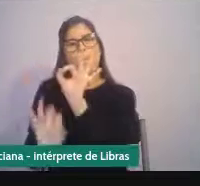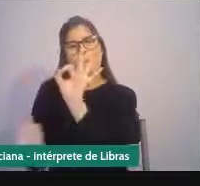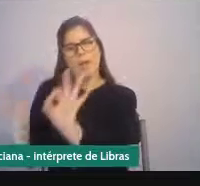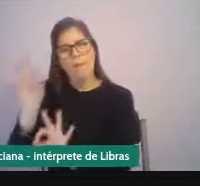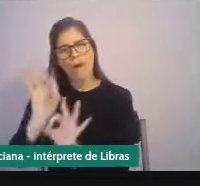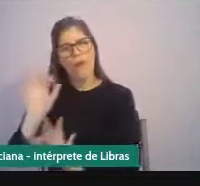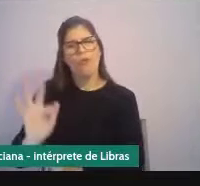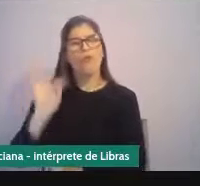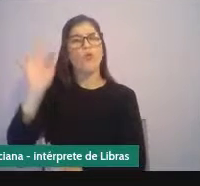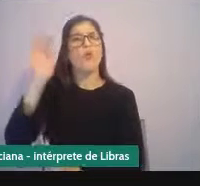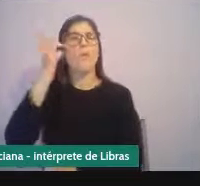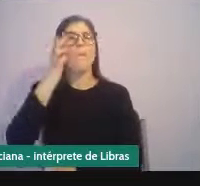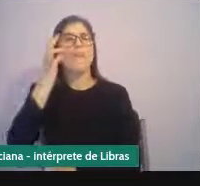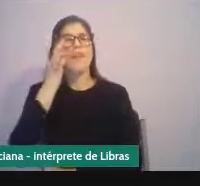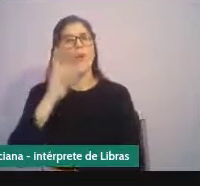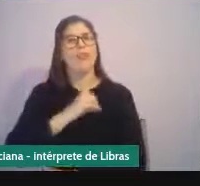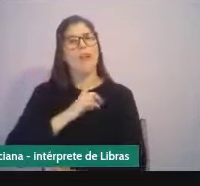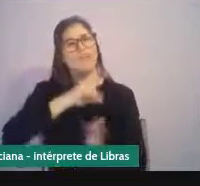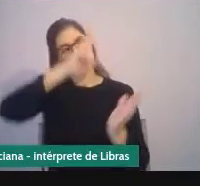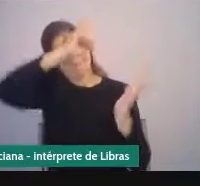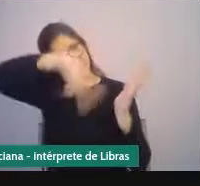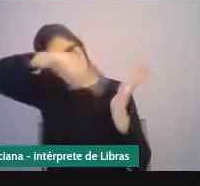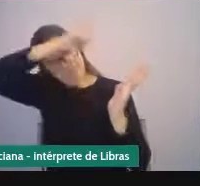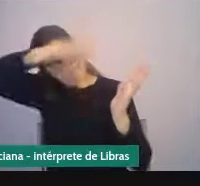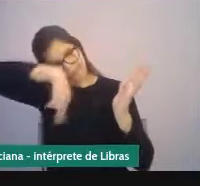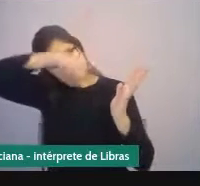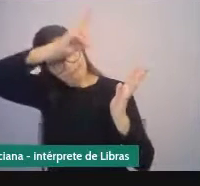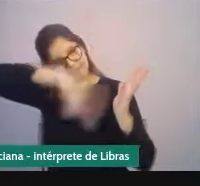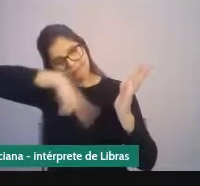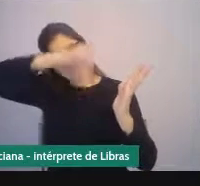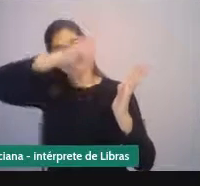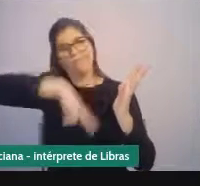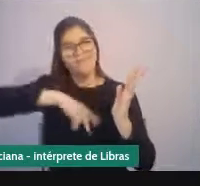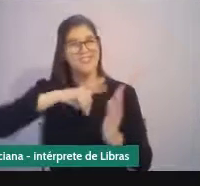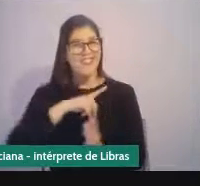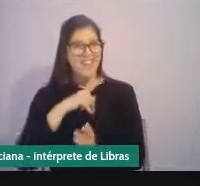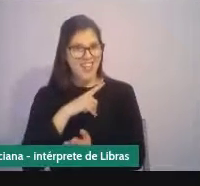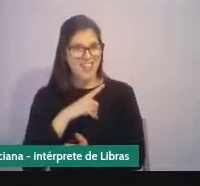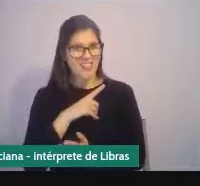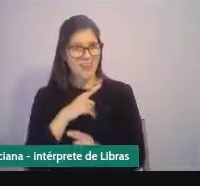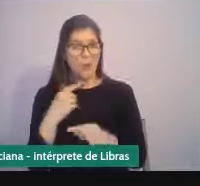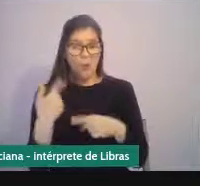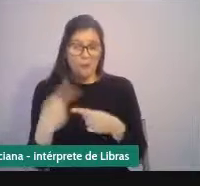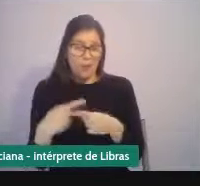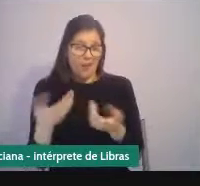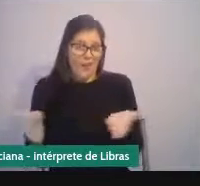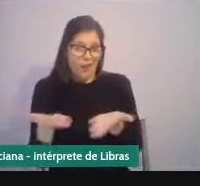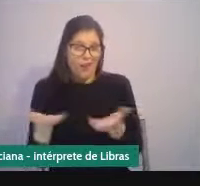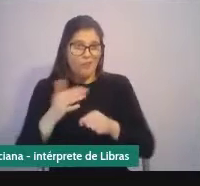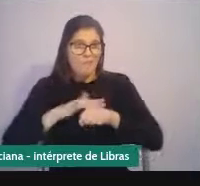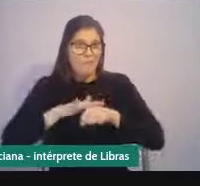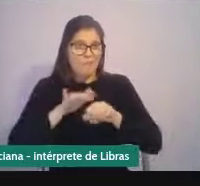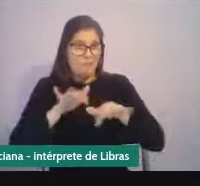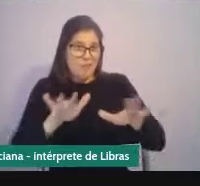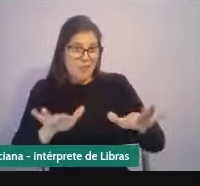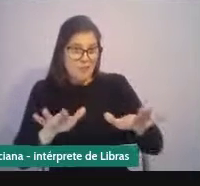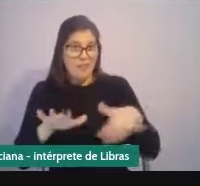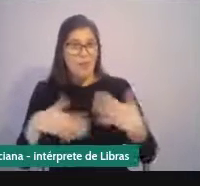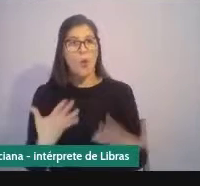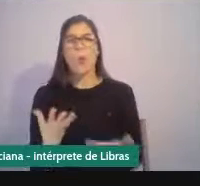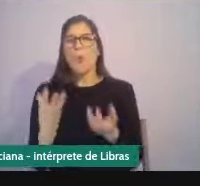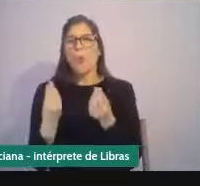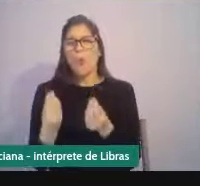presenciais necessários e restritos dessa situação de pandemia que nós estamos vivendo. Então, muita coisa ele pode aprender